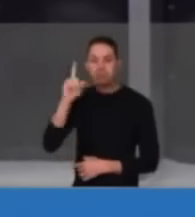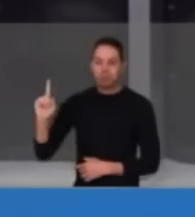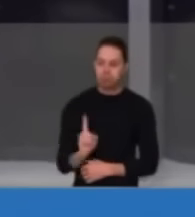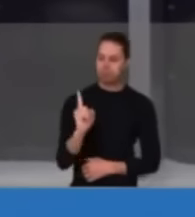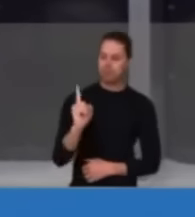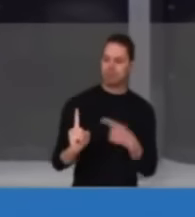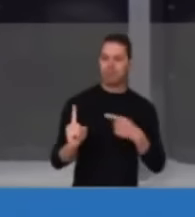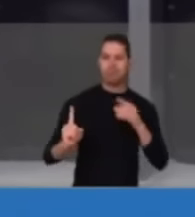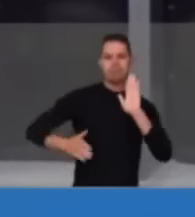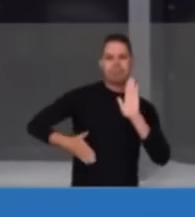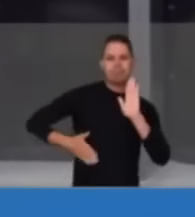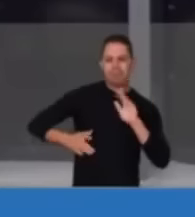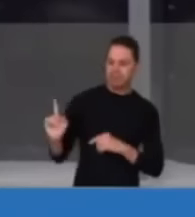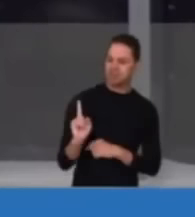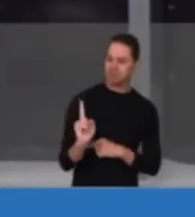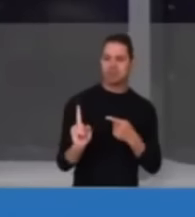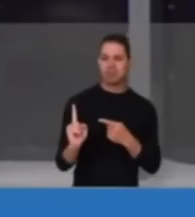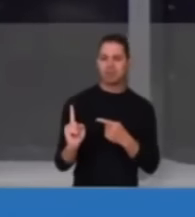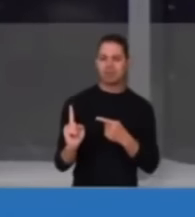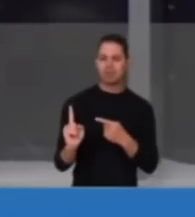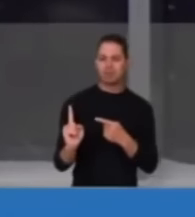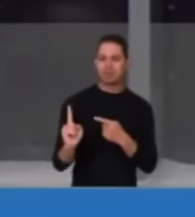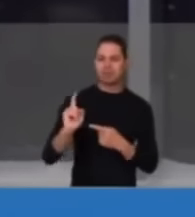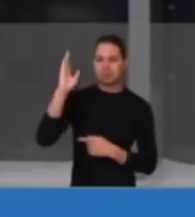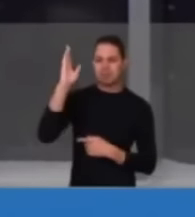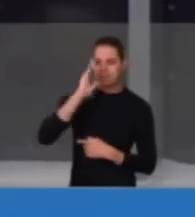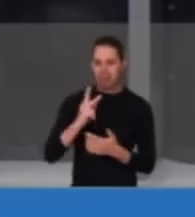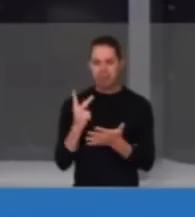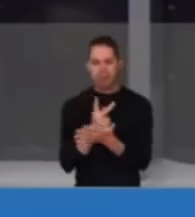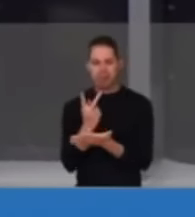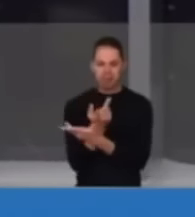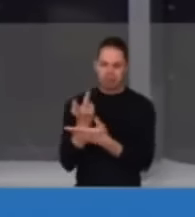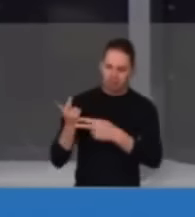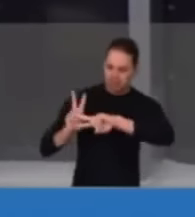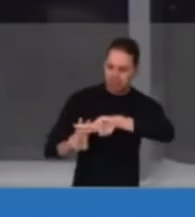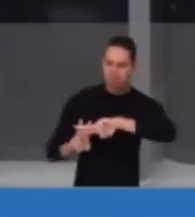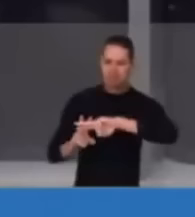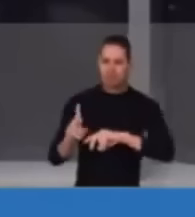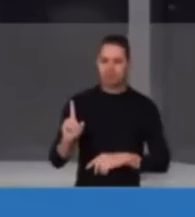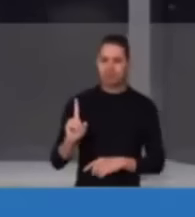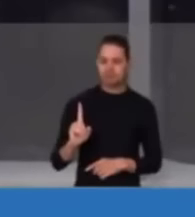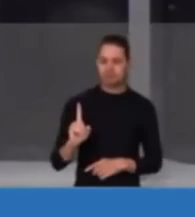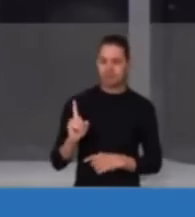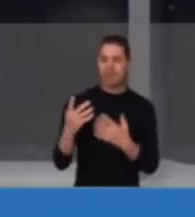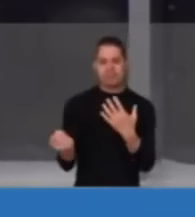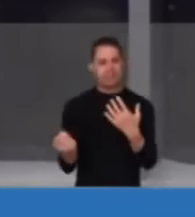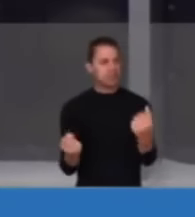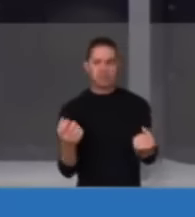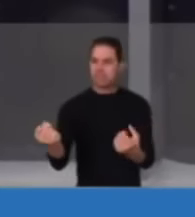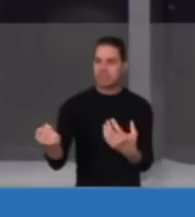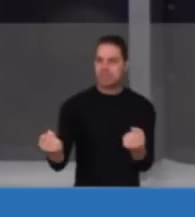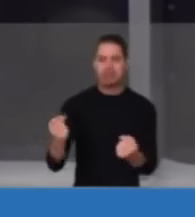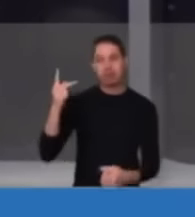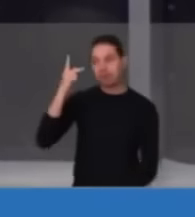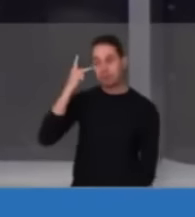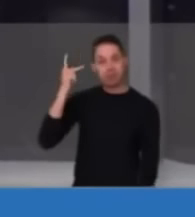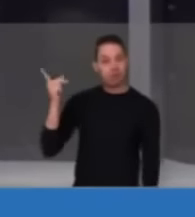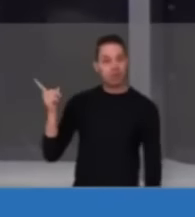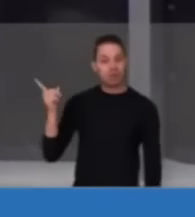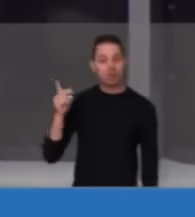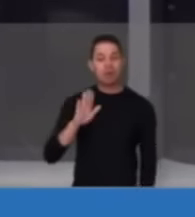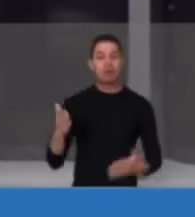um bandido um delinquente um condenado que topa tudo lá em São Paulo agora